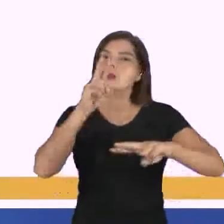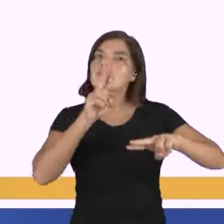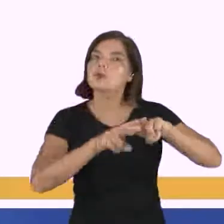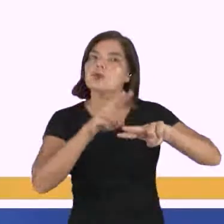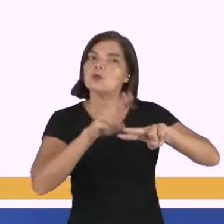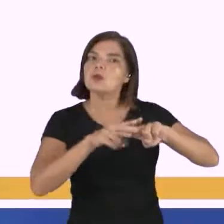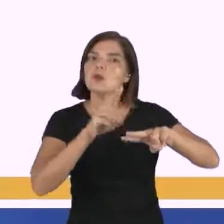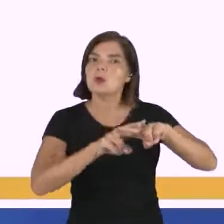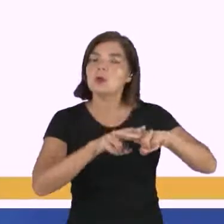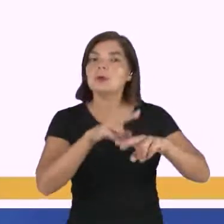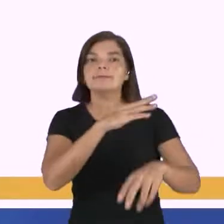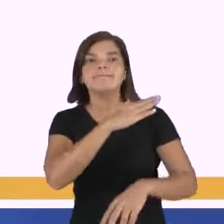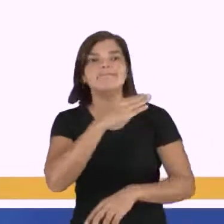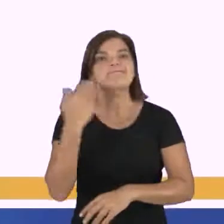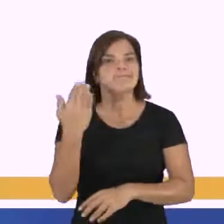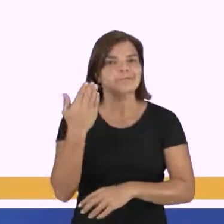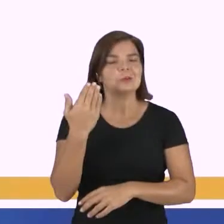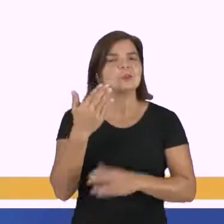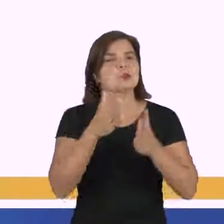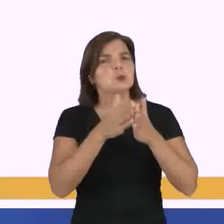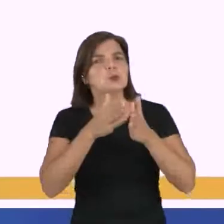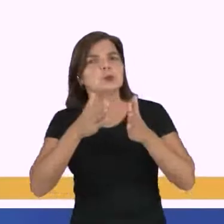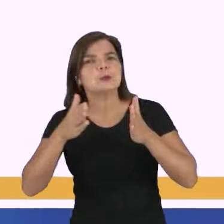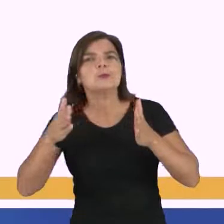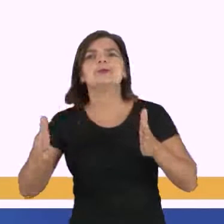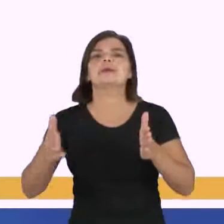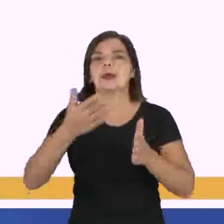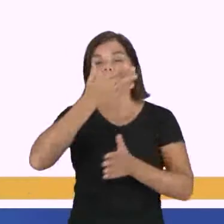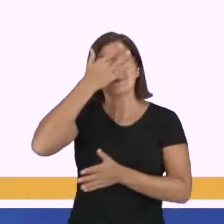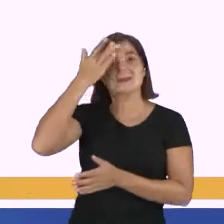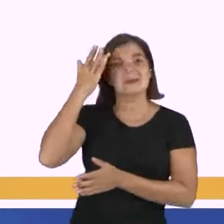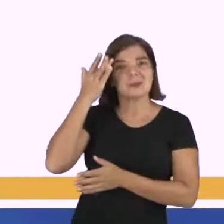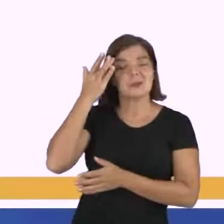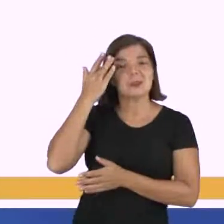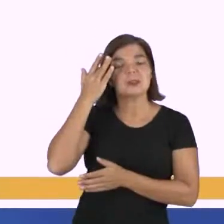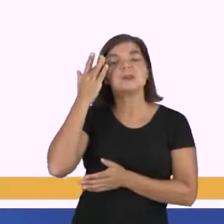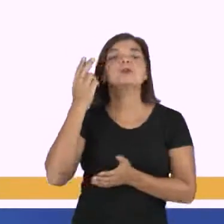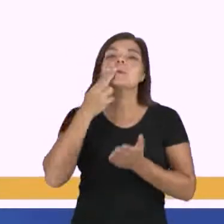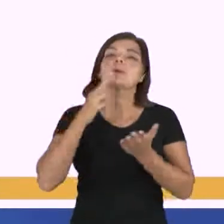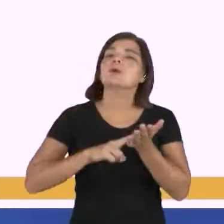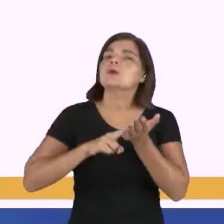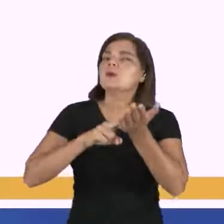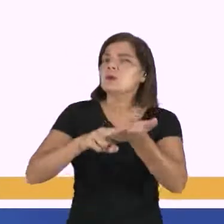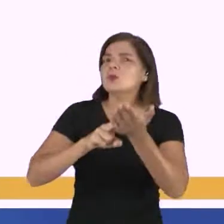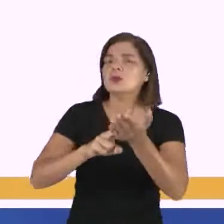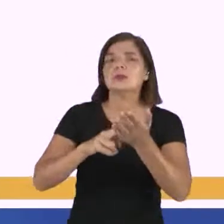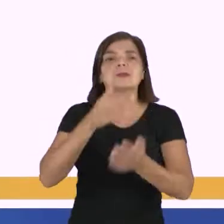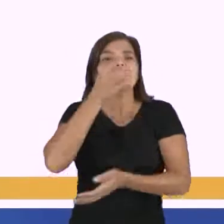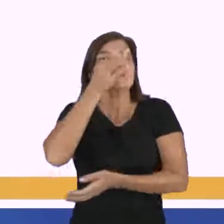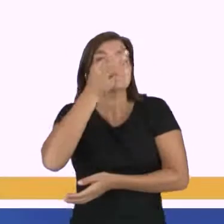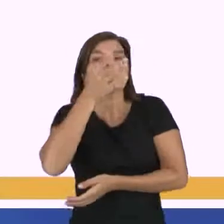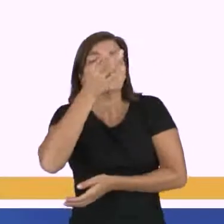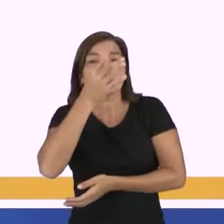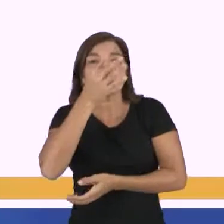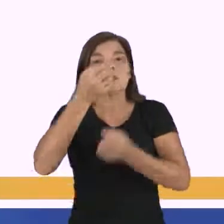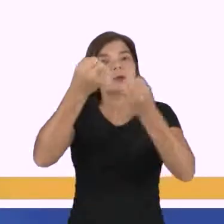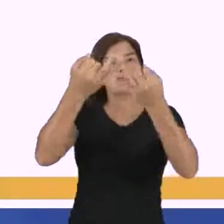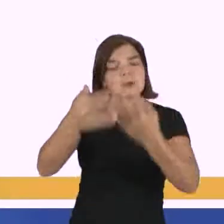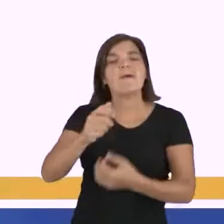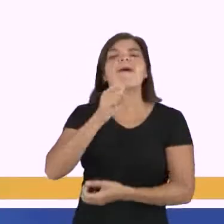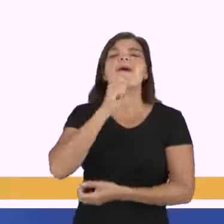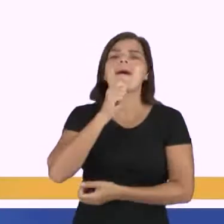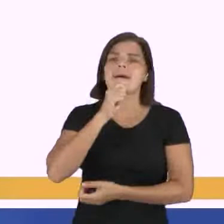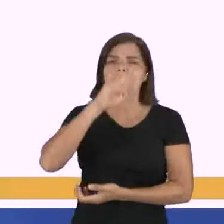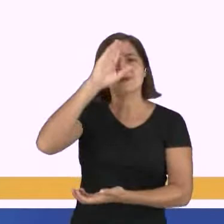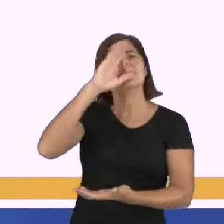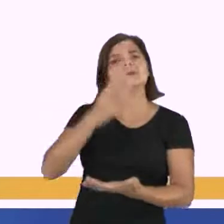preso e condenado à morte. E foi durante esse período que muitas pessoas enviavam para ele cartas, flores e contavam que ainda